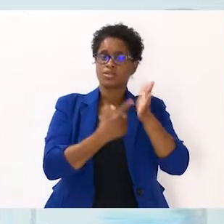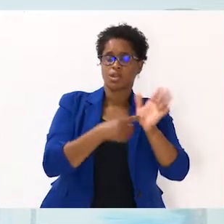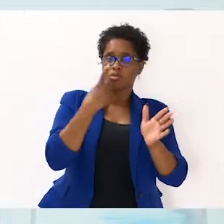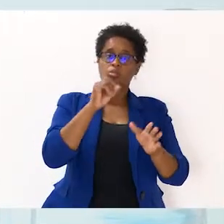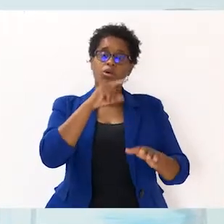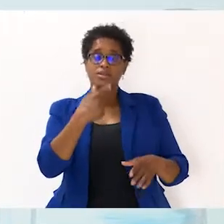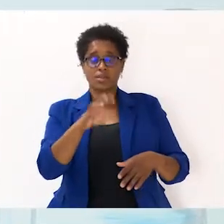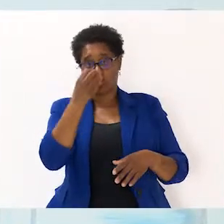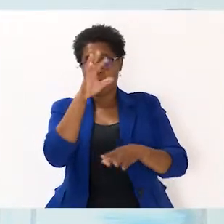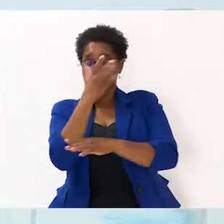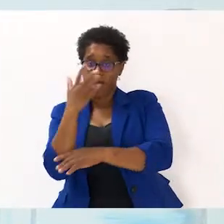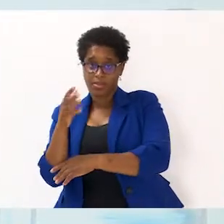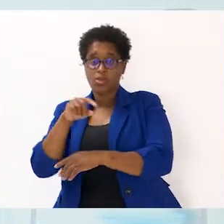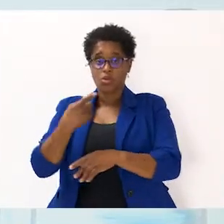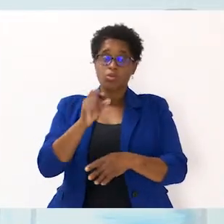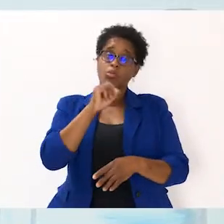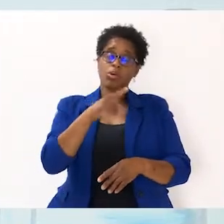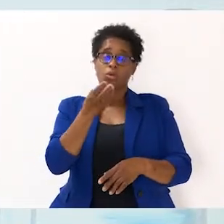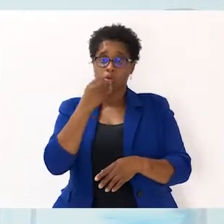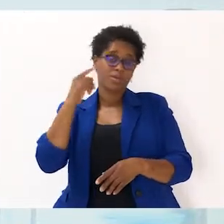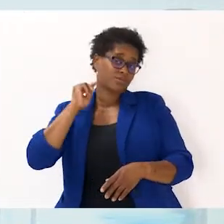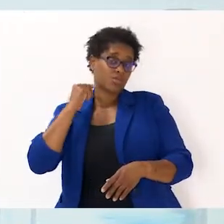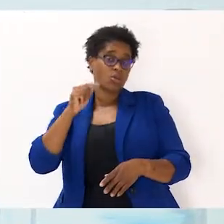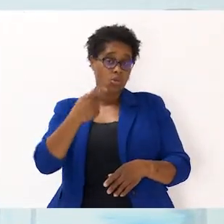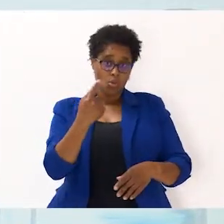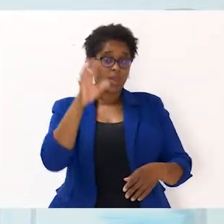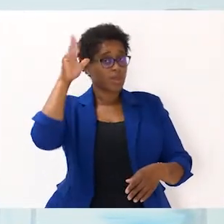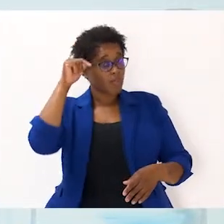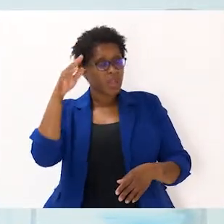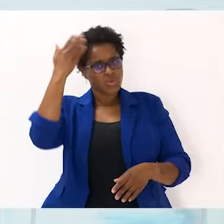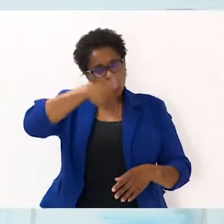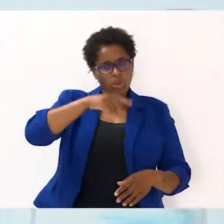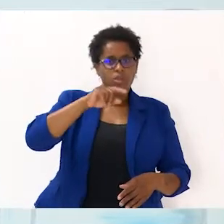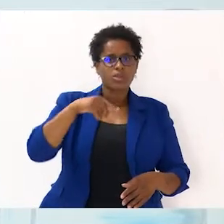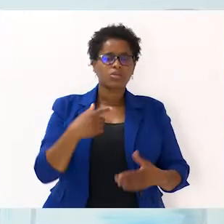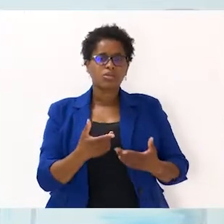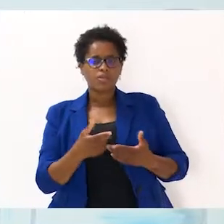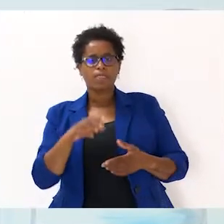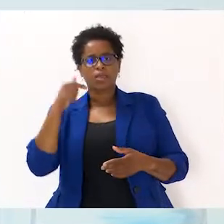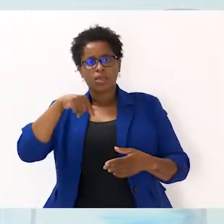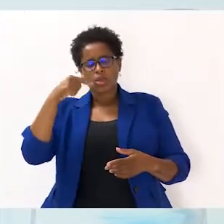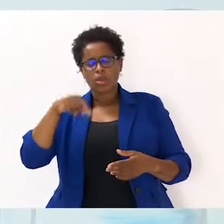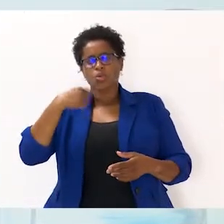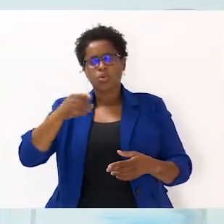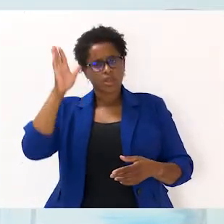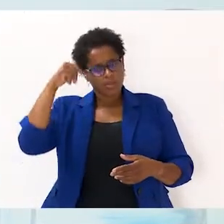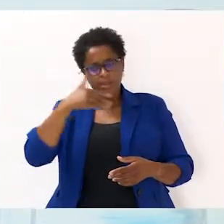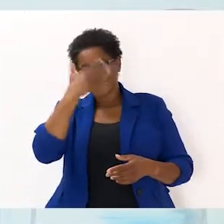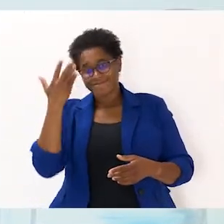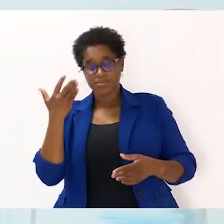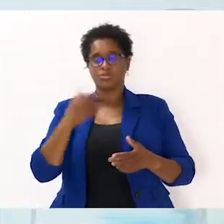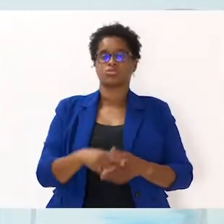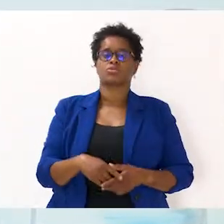pode ser animal noturno, o outro diurno. Então, isso tem a ver com o seu nicho ecológico. Então, nicho ecológico são os